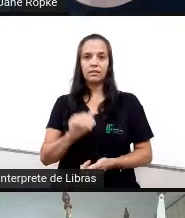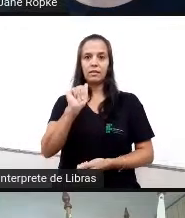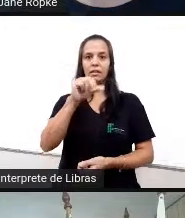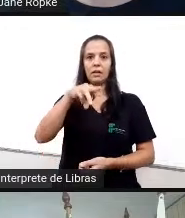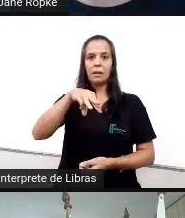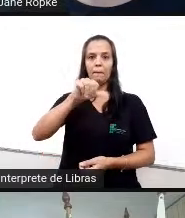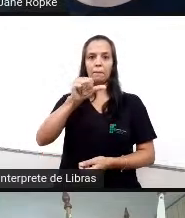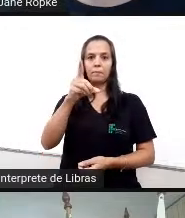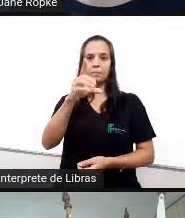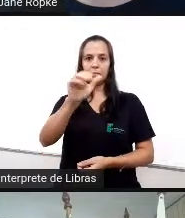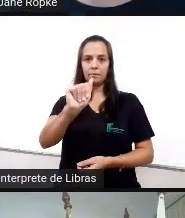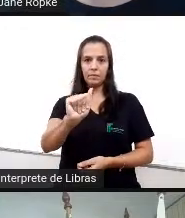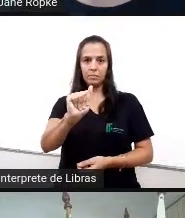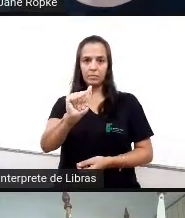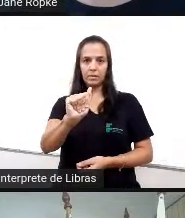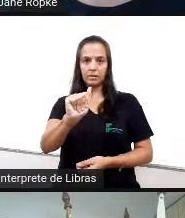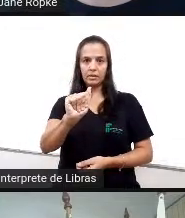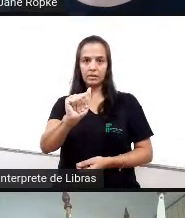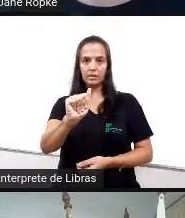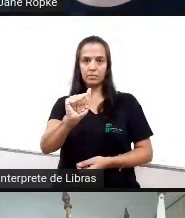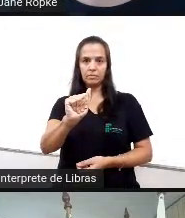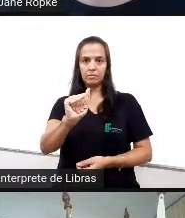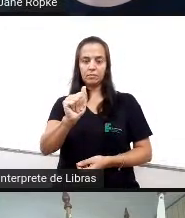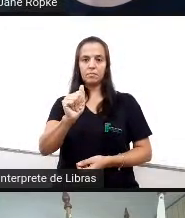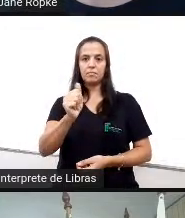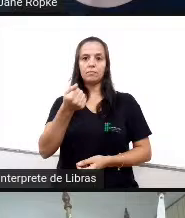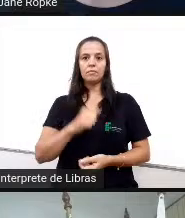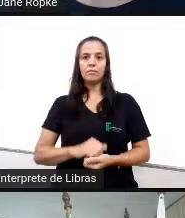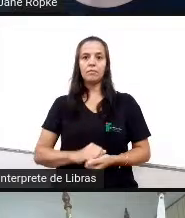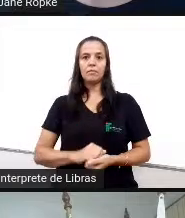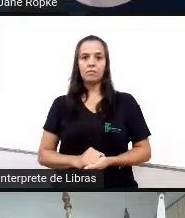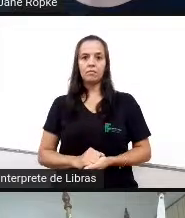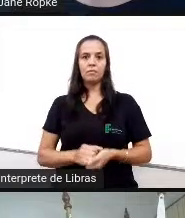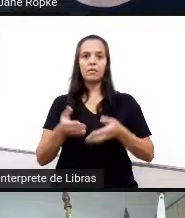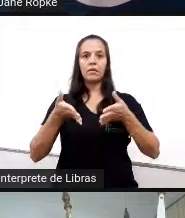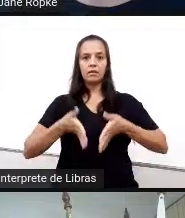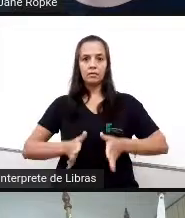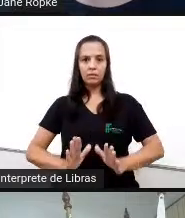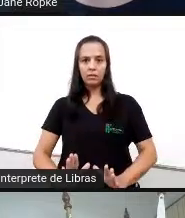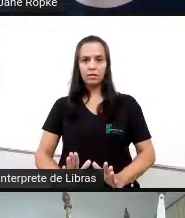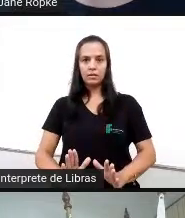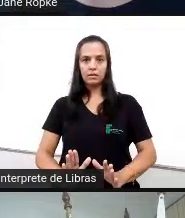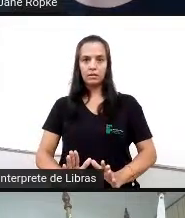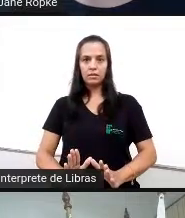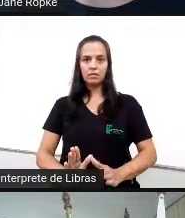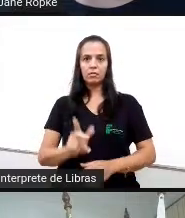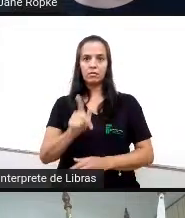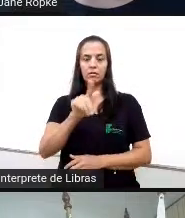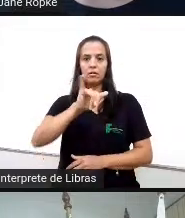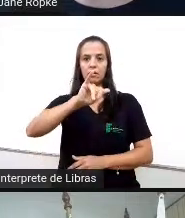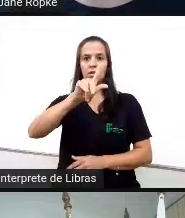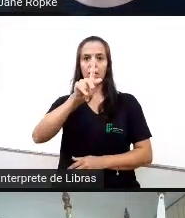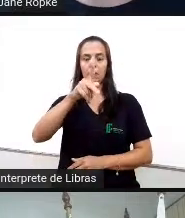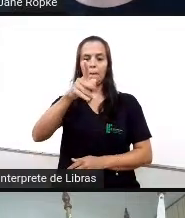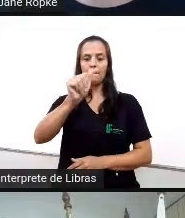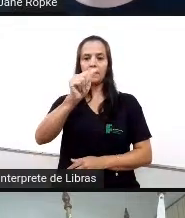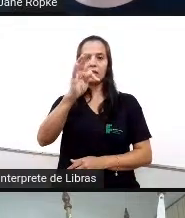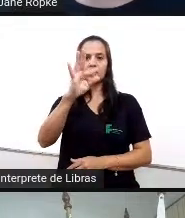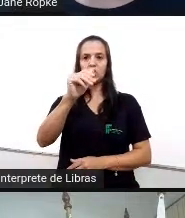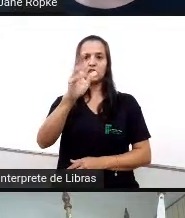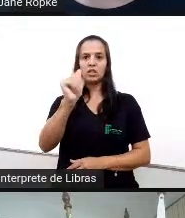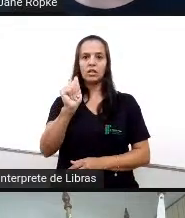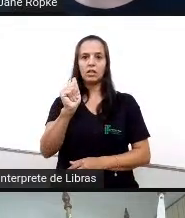Amanda Lima de Oliveira Velho, natural de Ipatinga,